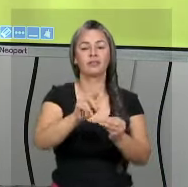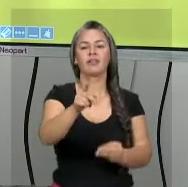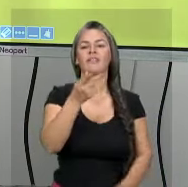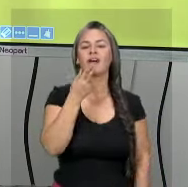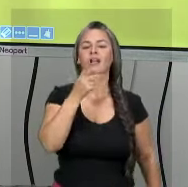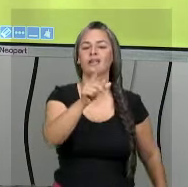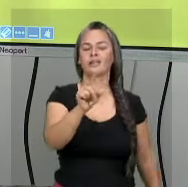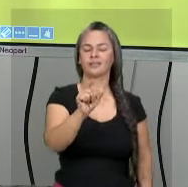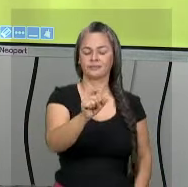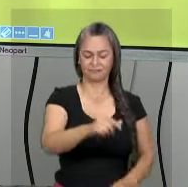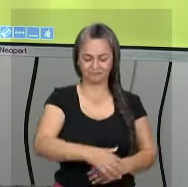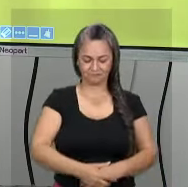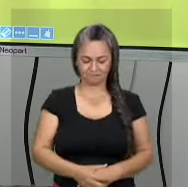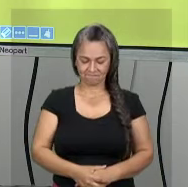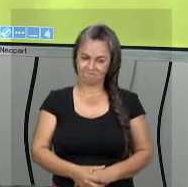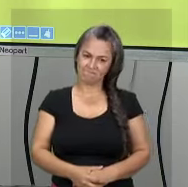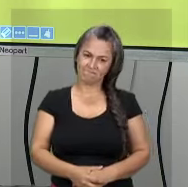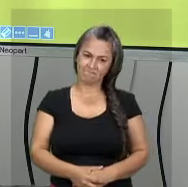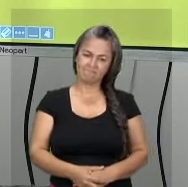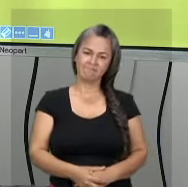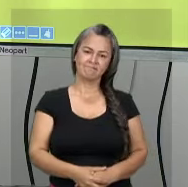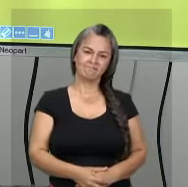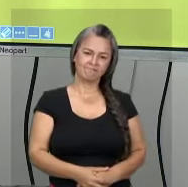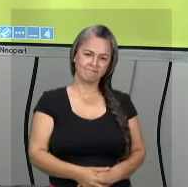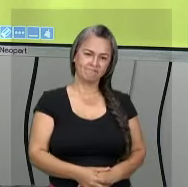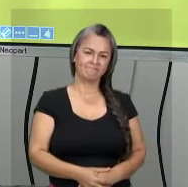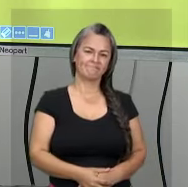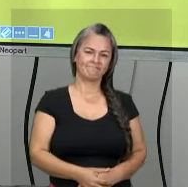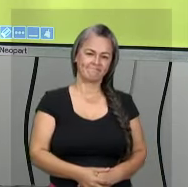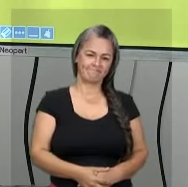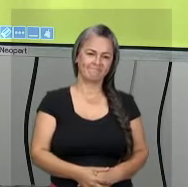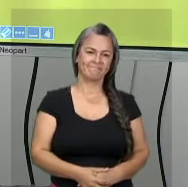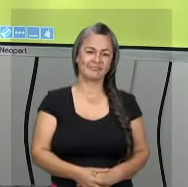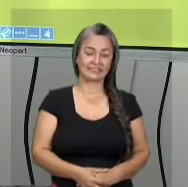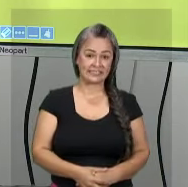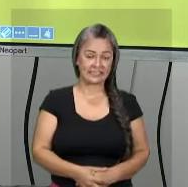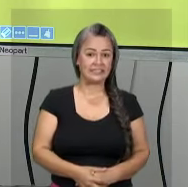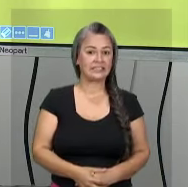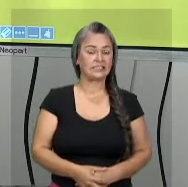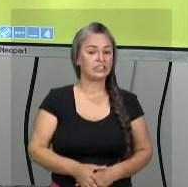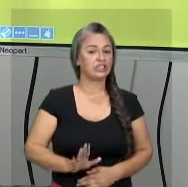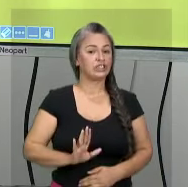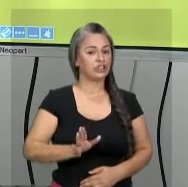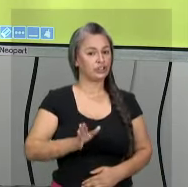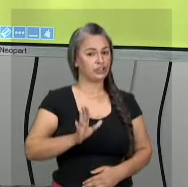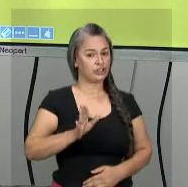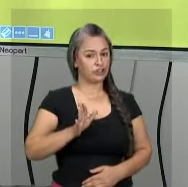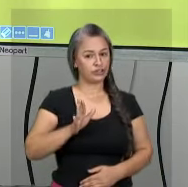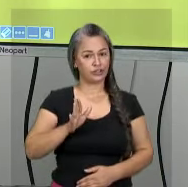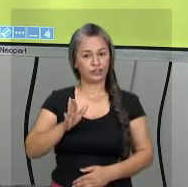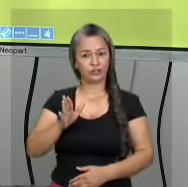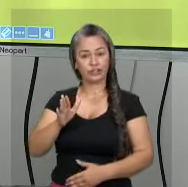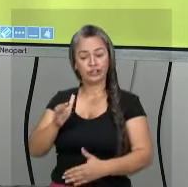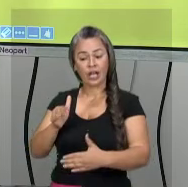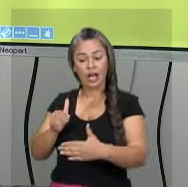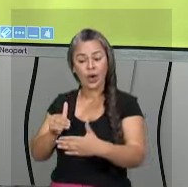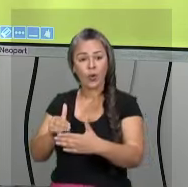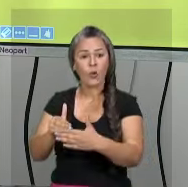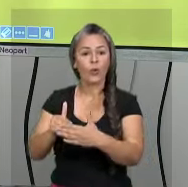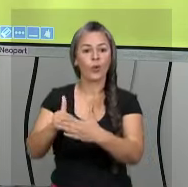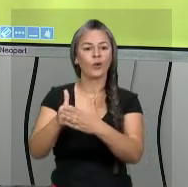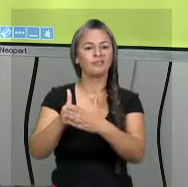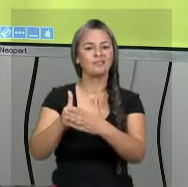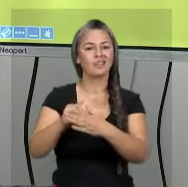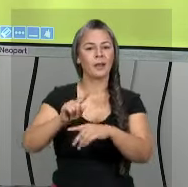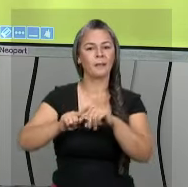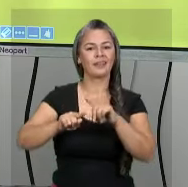para a gente poder chegar, nós estamos quase no final do nosso PET 3. Por